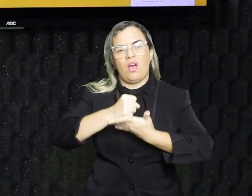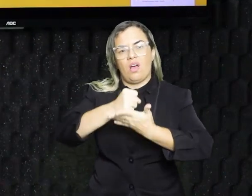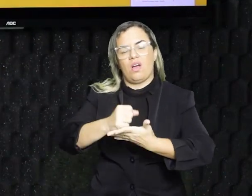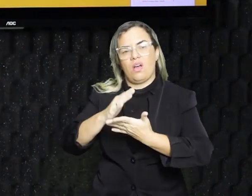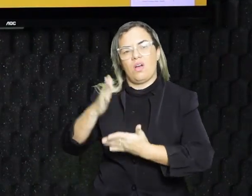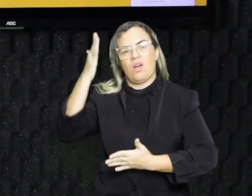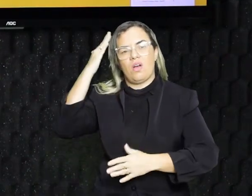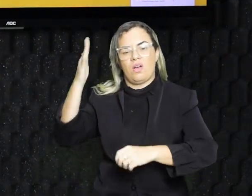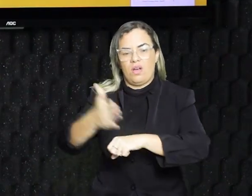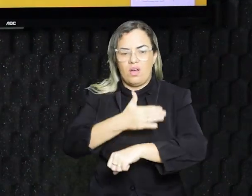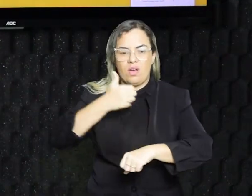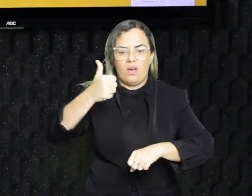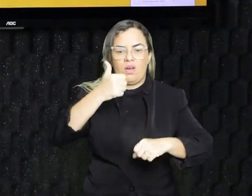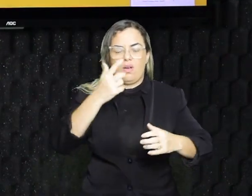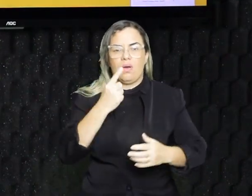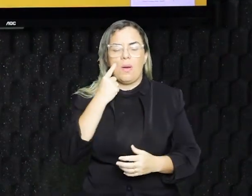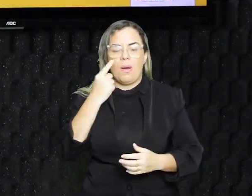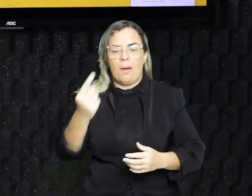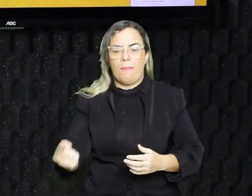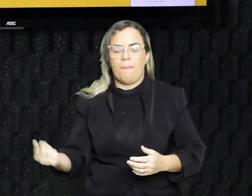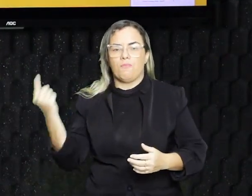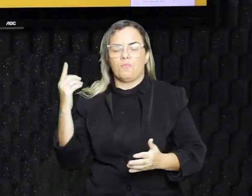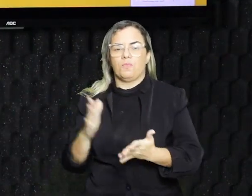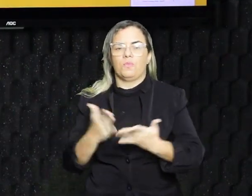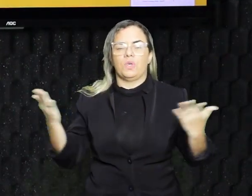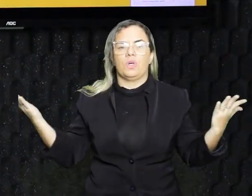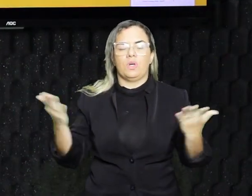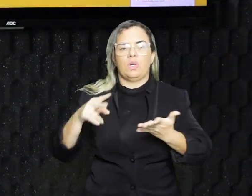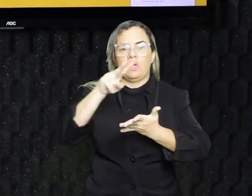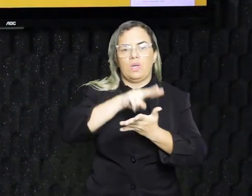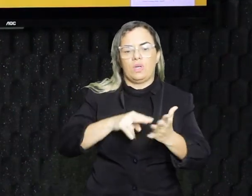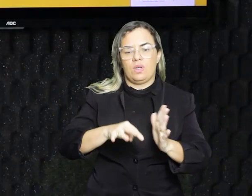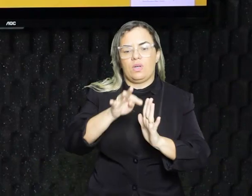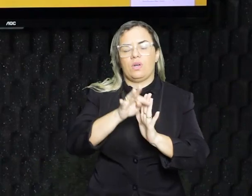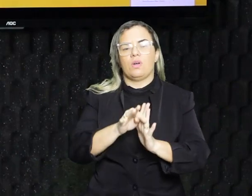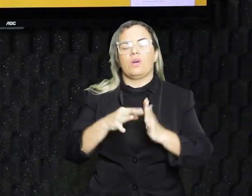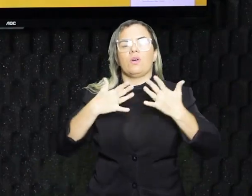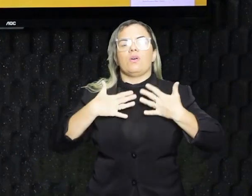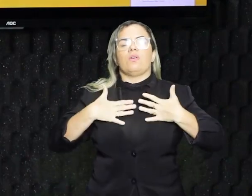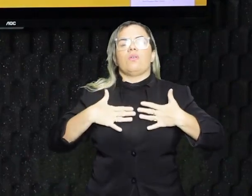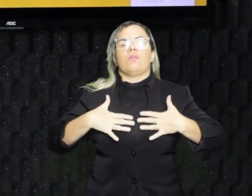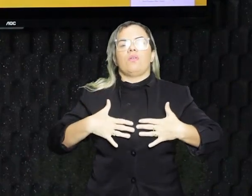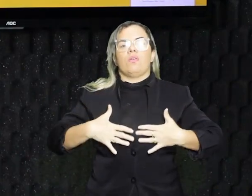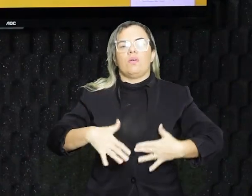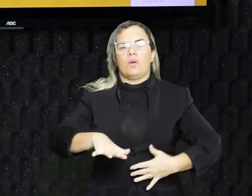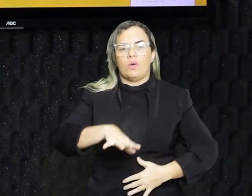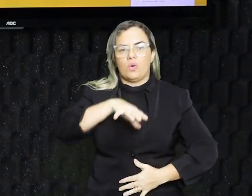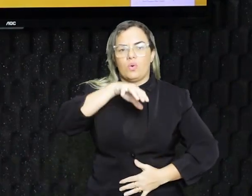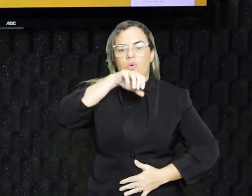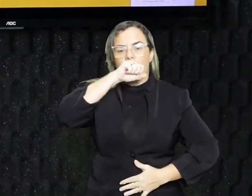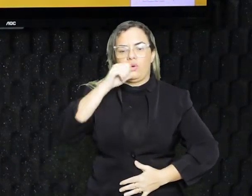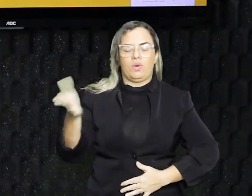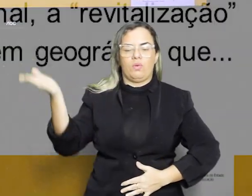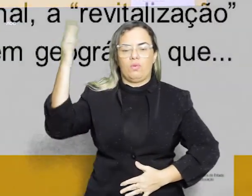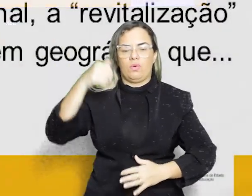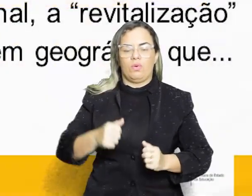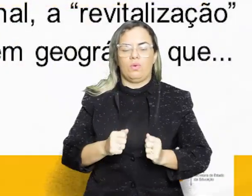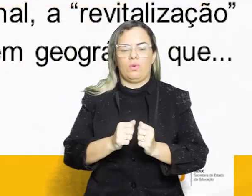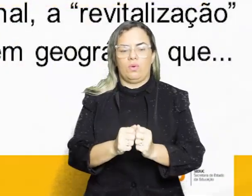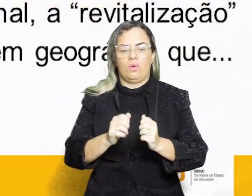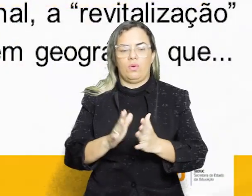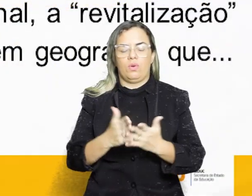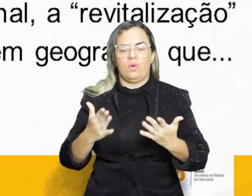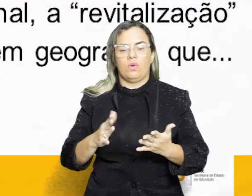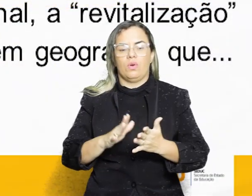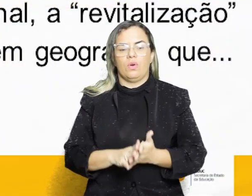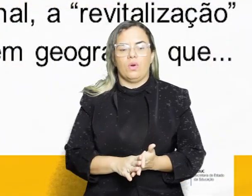melhor a nossa questão. Olha o que ela diz. Agora vamos ler o texto com calma, respira. Vamos lá, questão